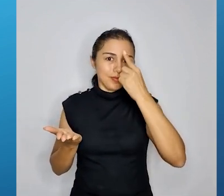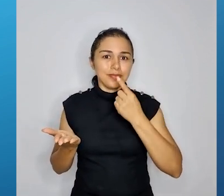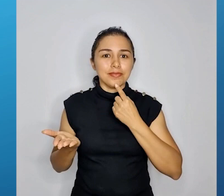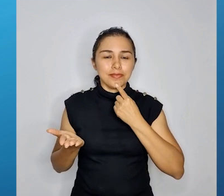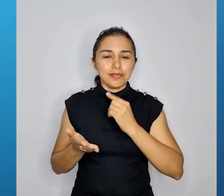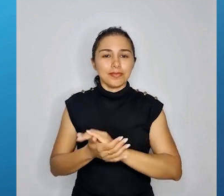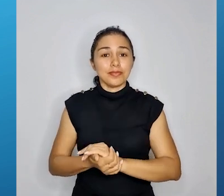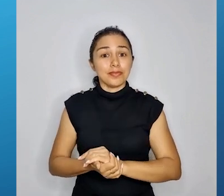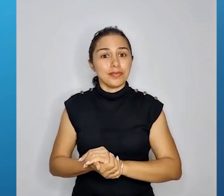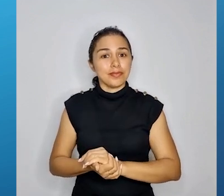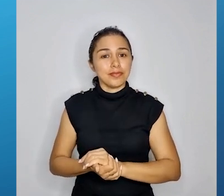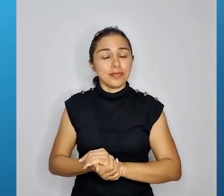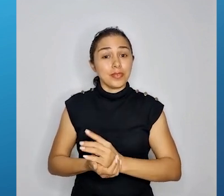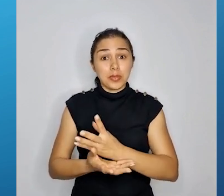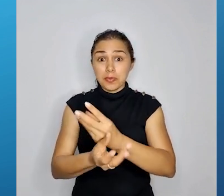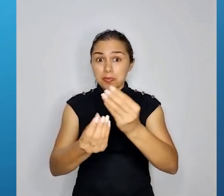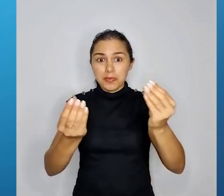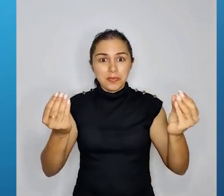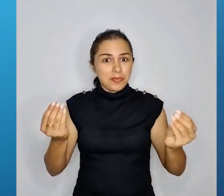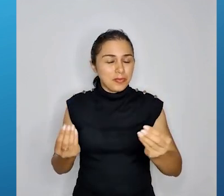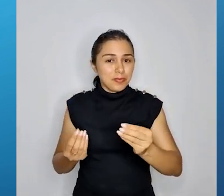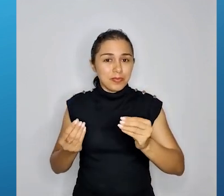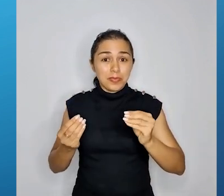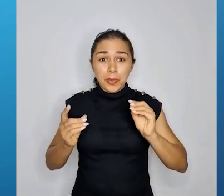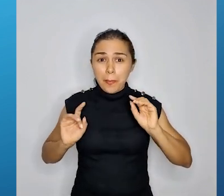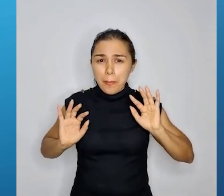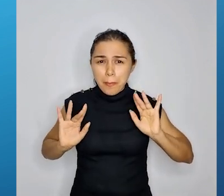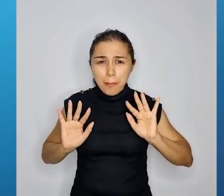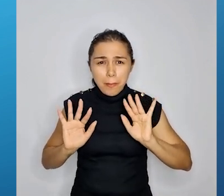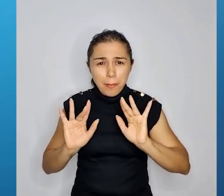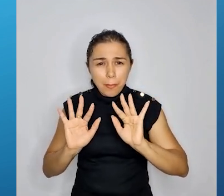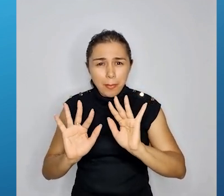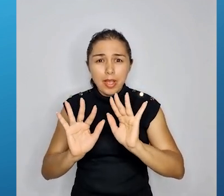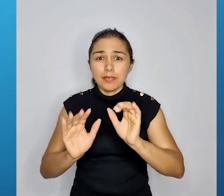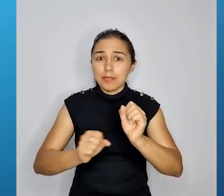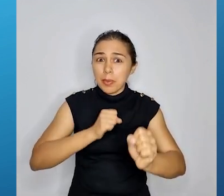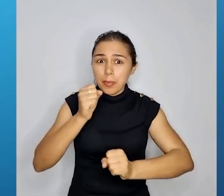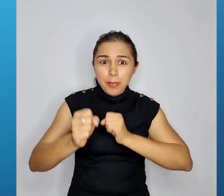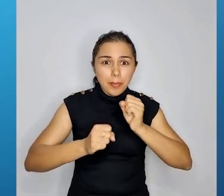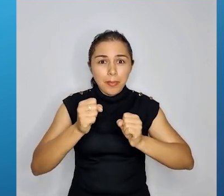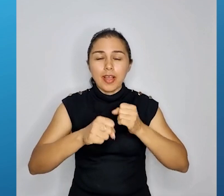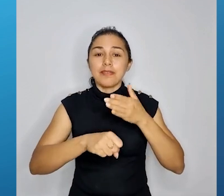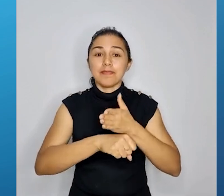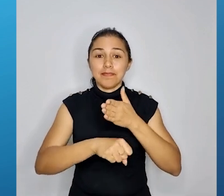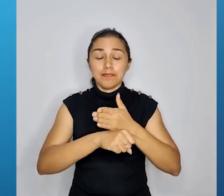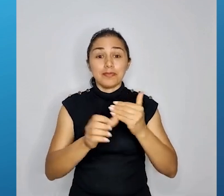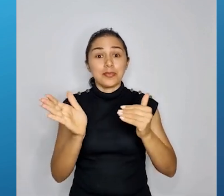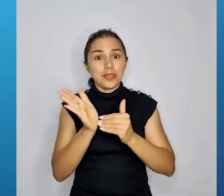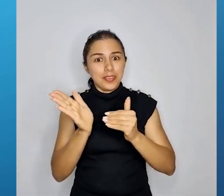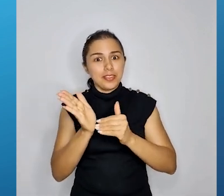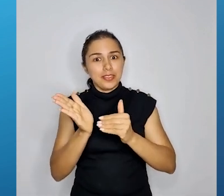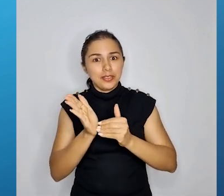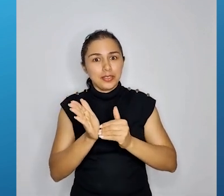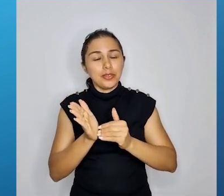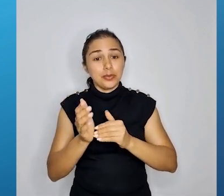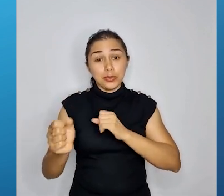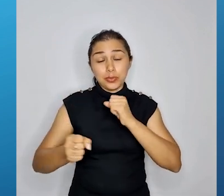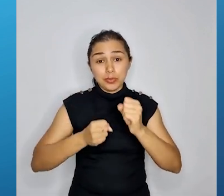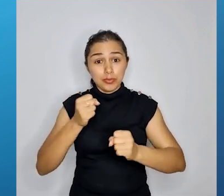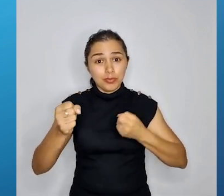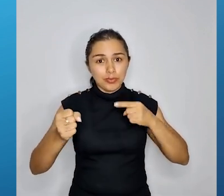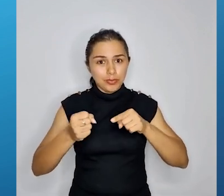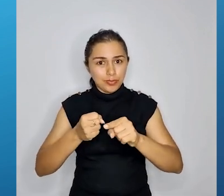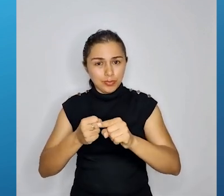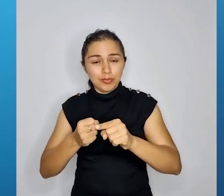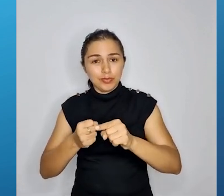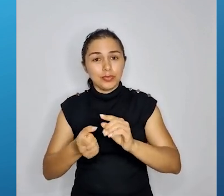a quantidade de atletas participantes aí na última maratona de Chicago. Nós perdemos aí